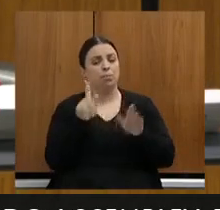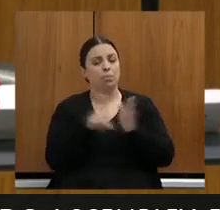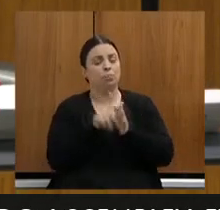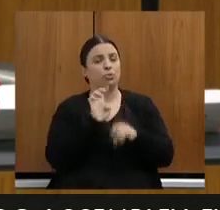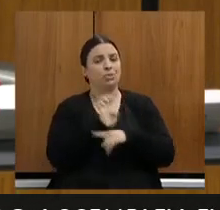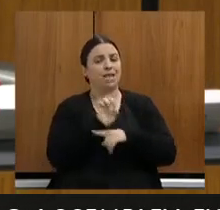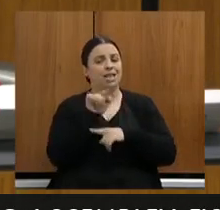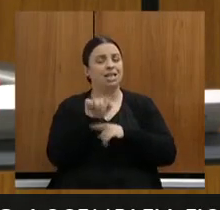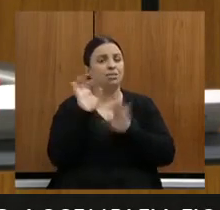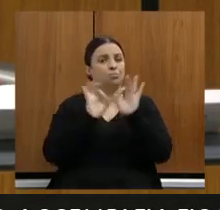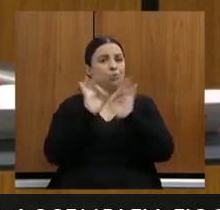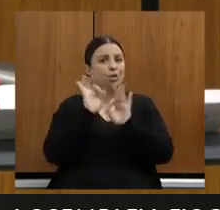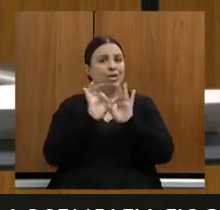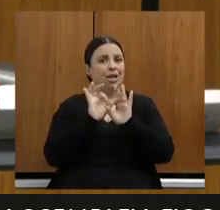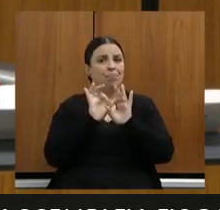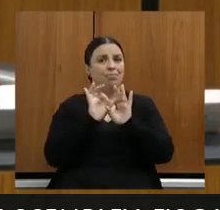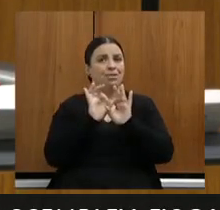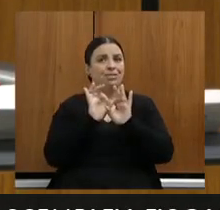2021